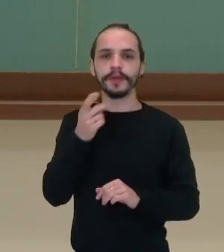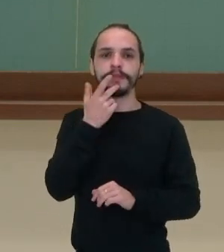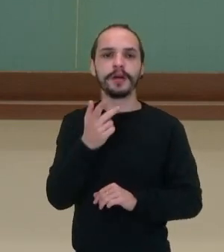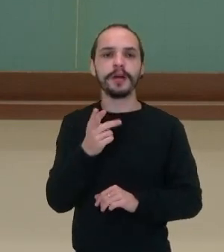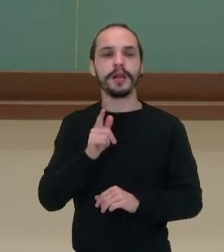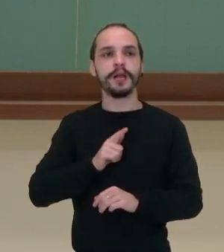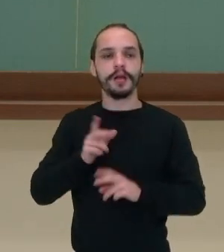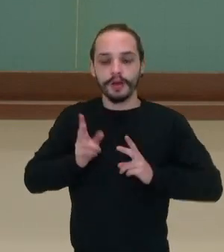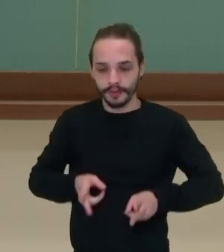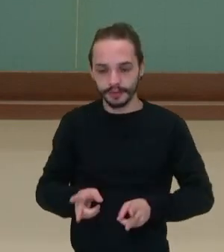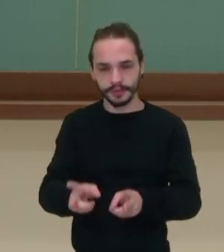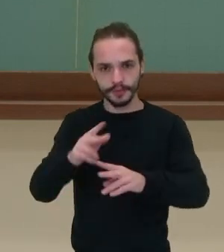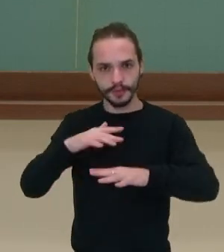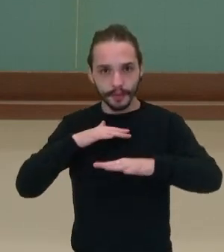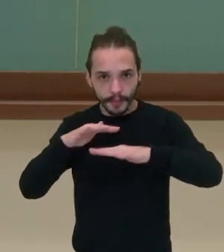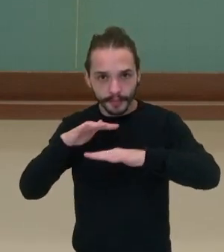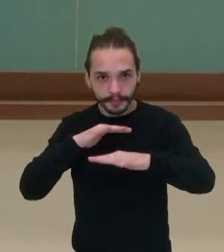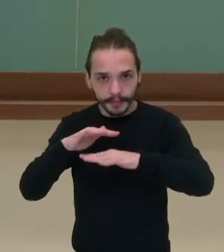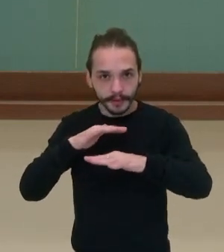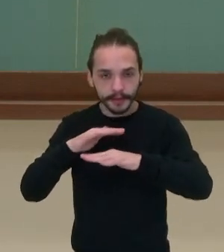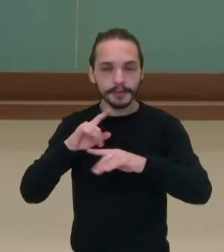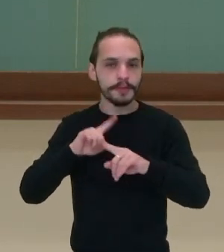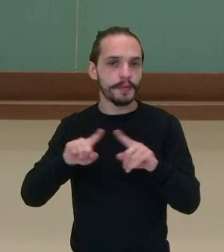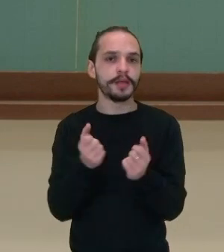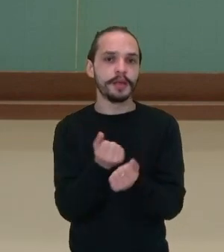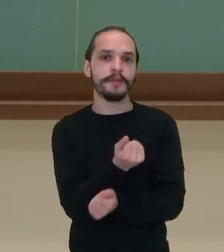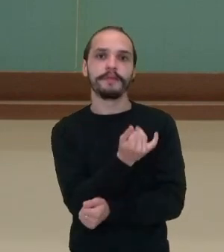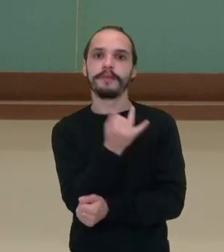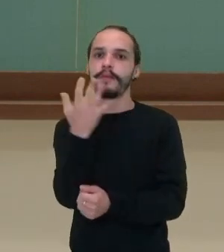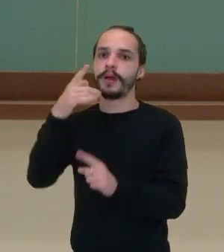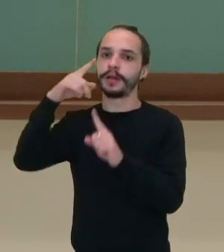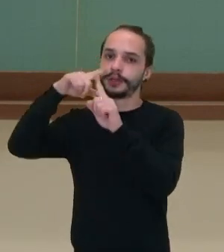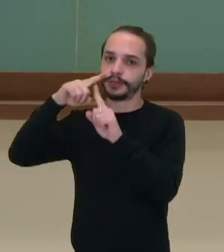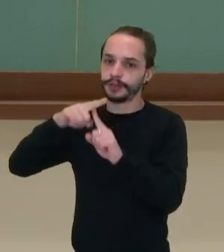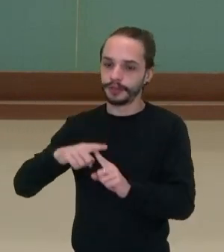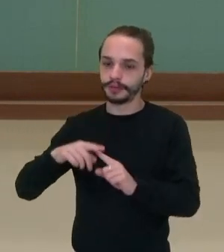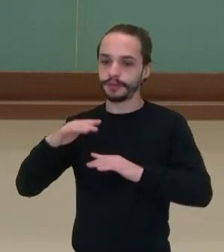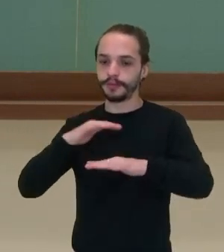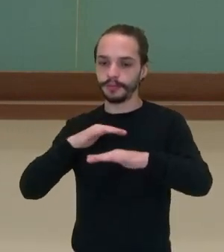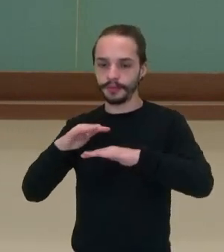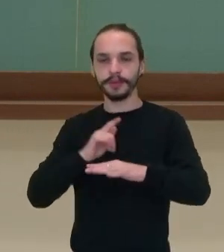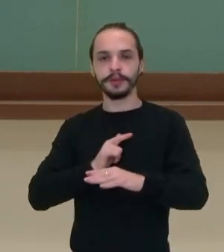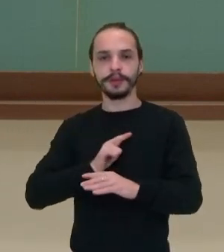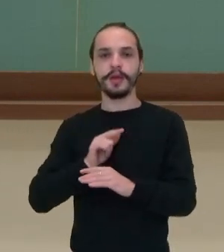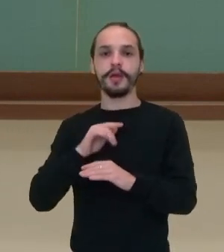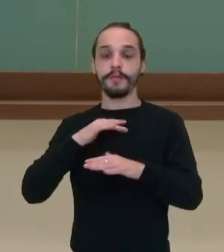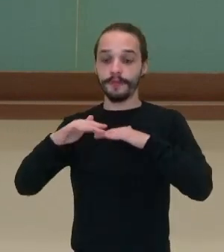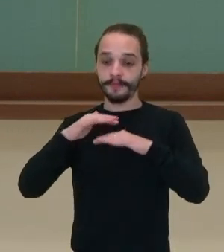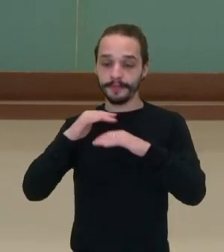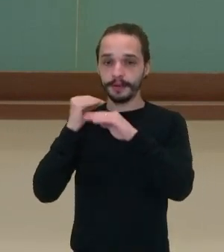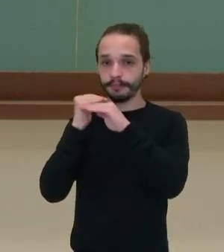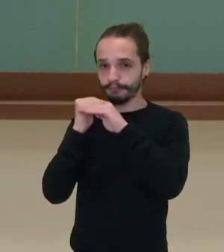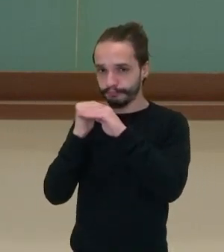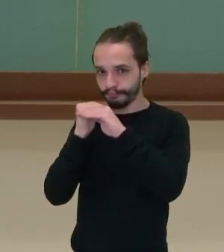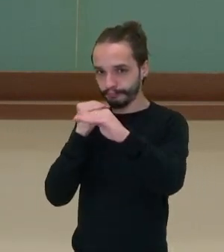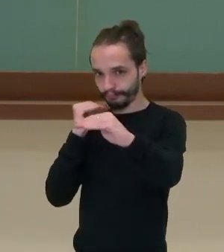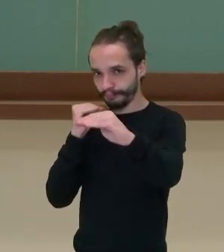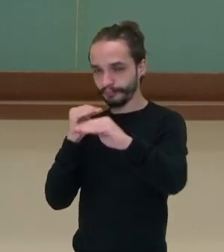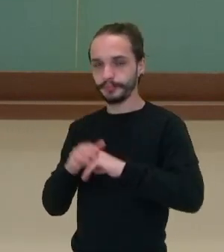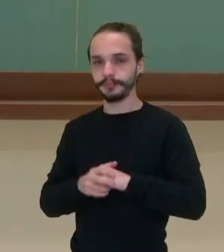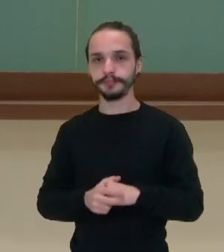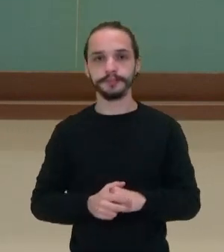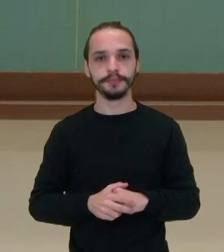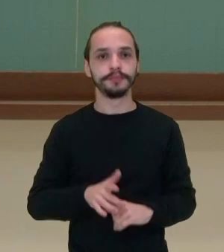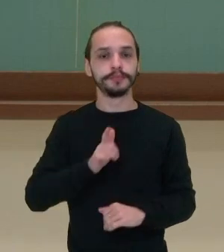vezes, permanece movimento, mas existe vários tipos de movimento. Então, é um movimento retilíneo e uniforme. Certo? Então, que está em